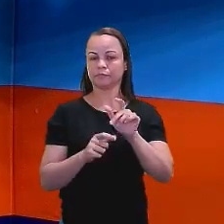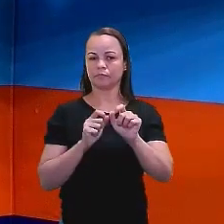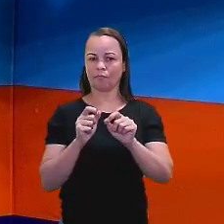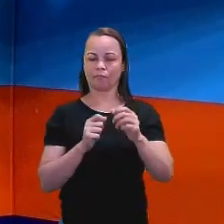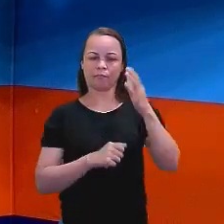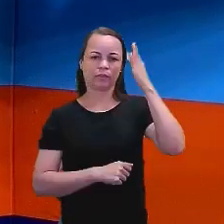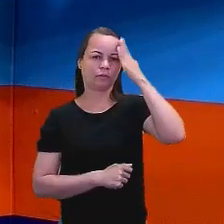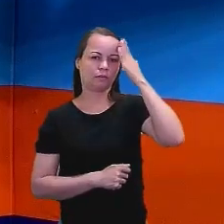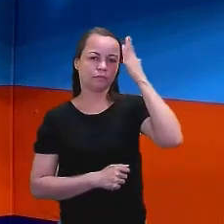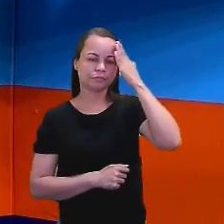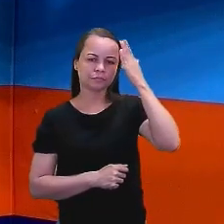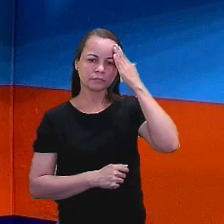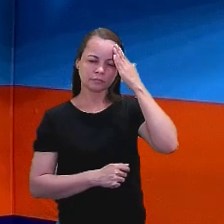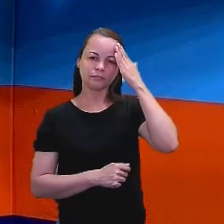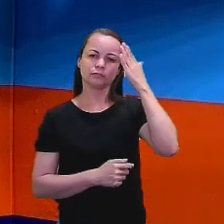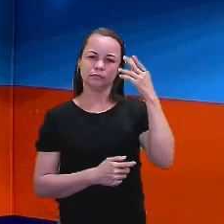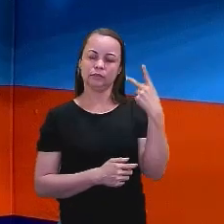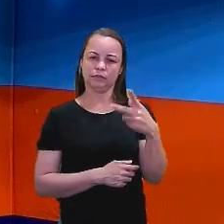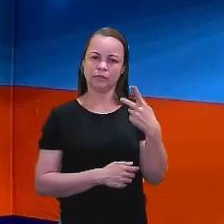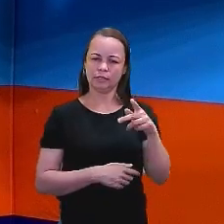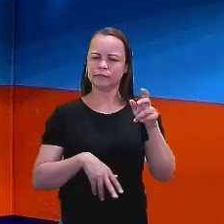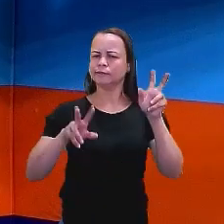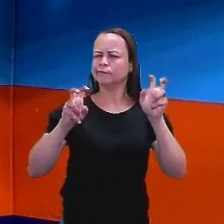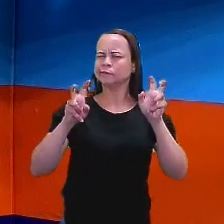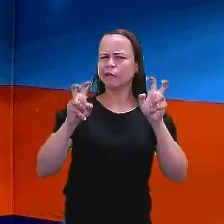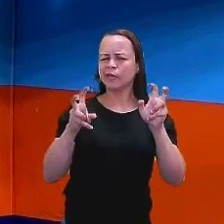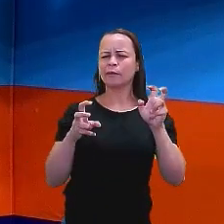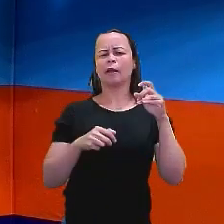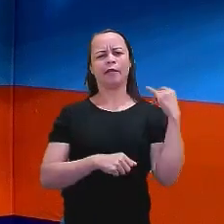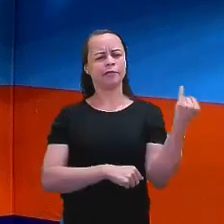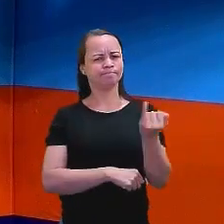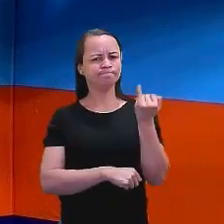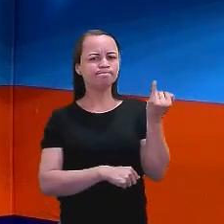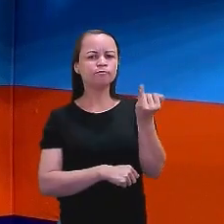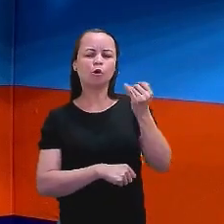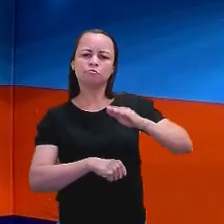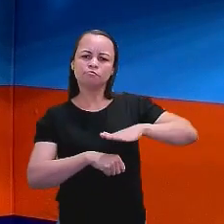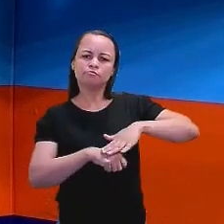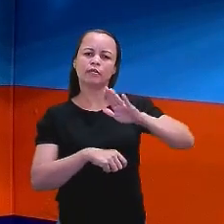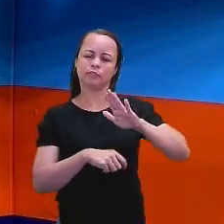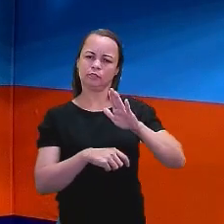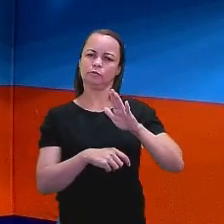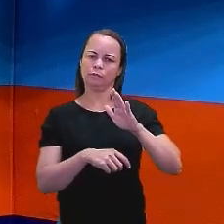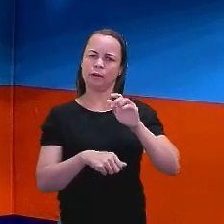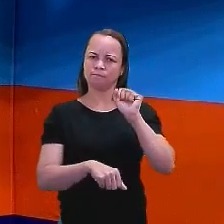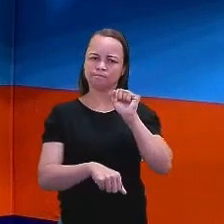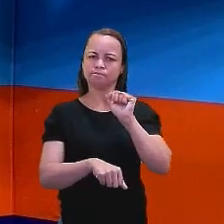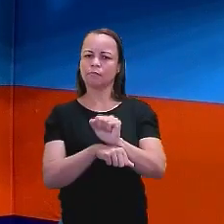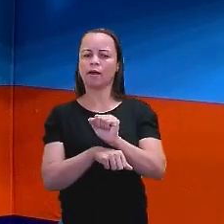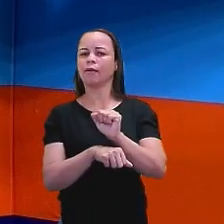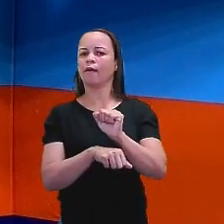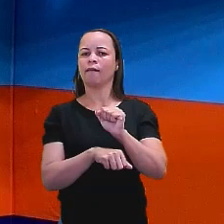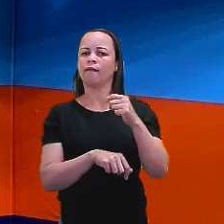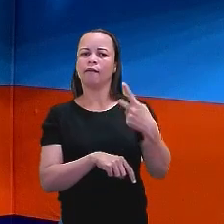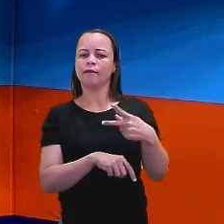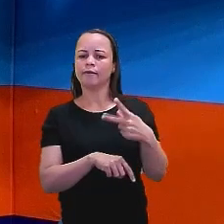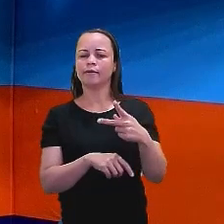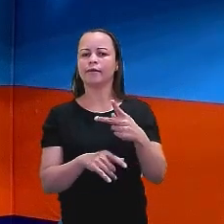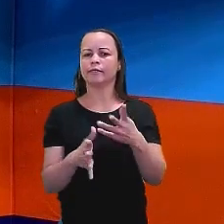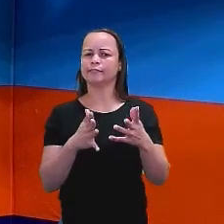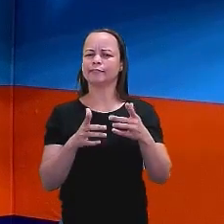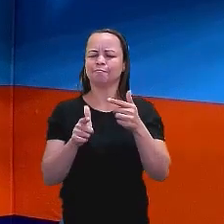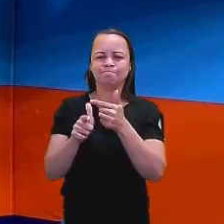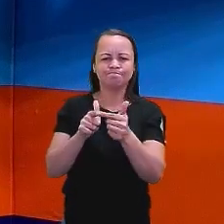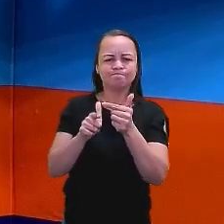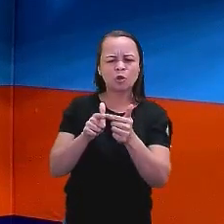compreender esse tema é essencial para a gente combater esse